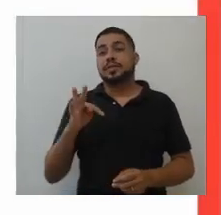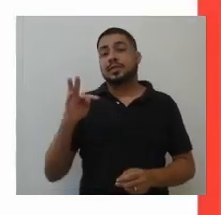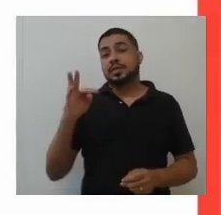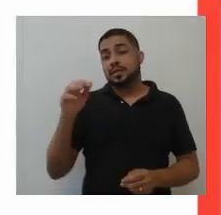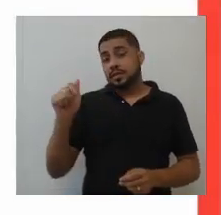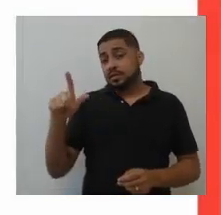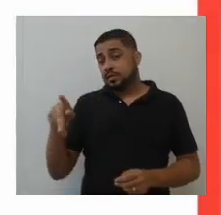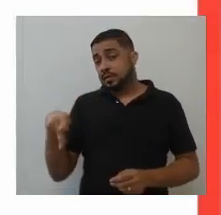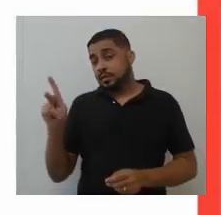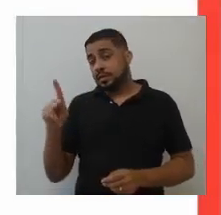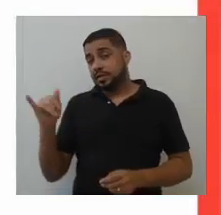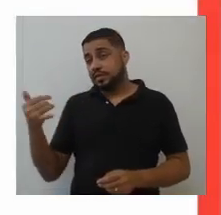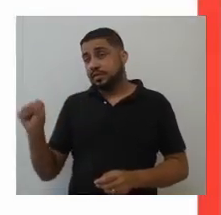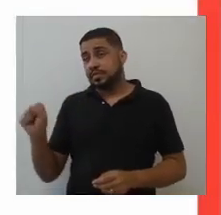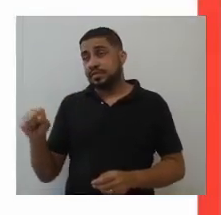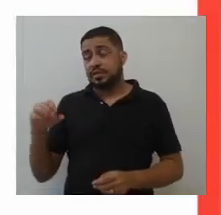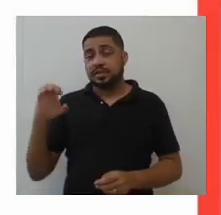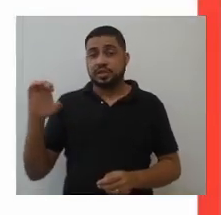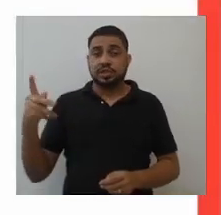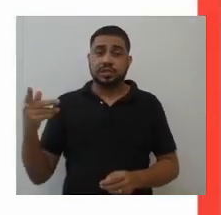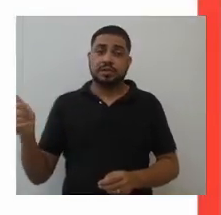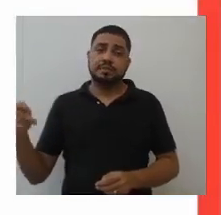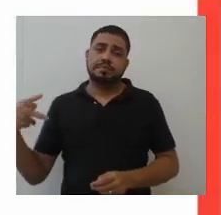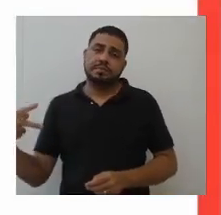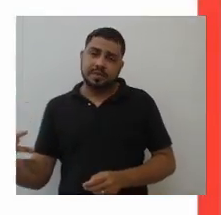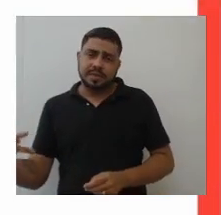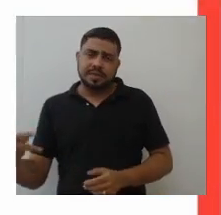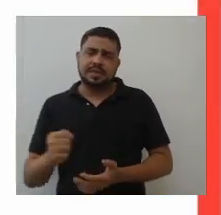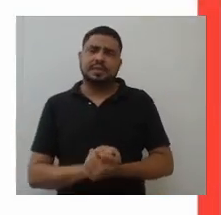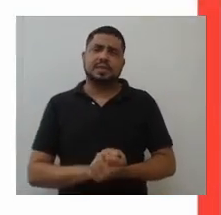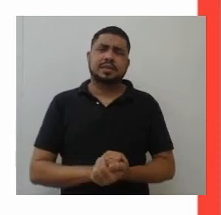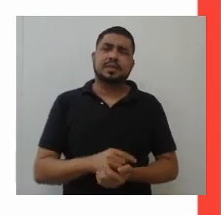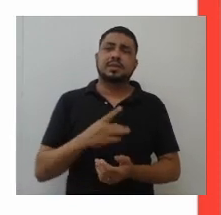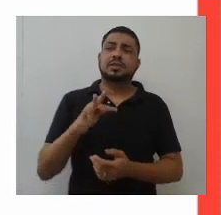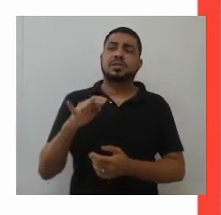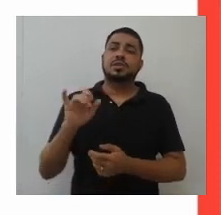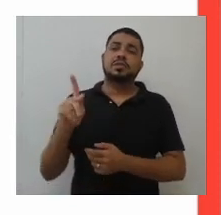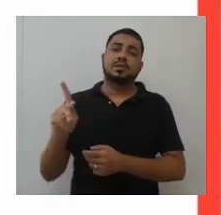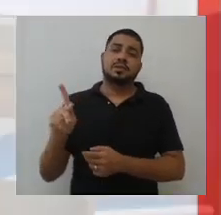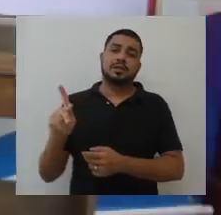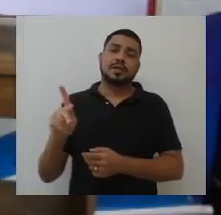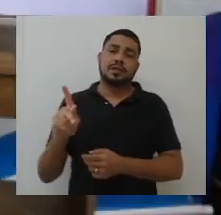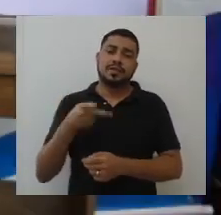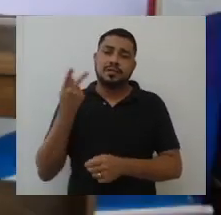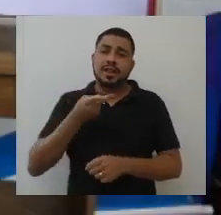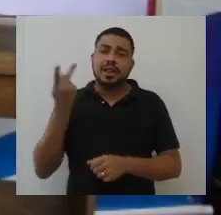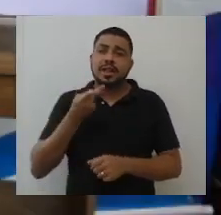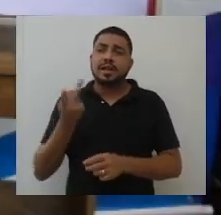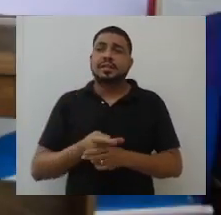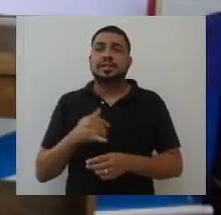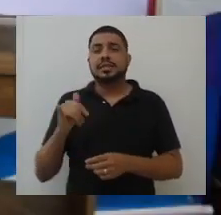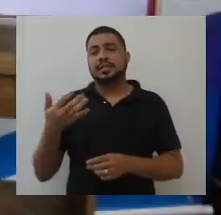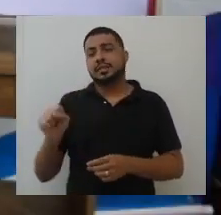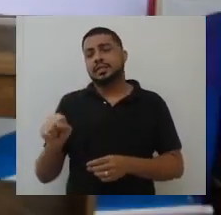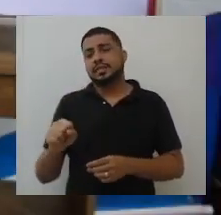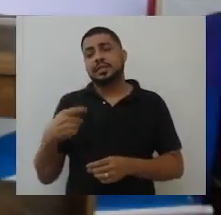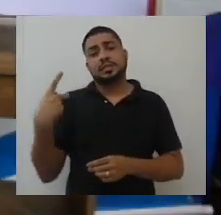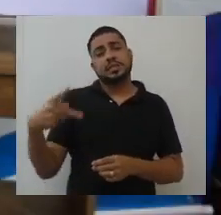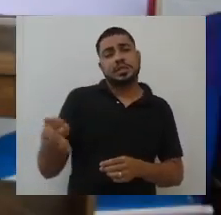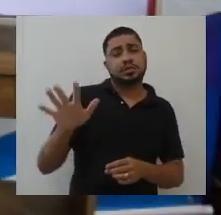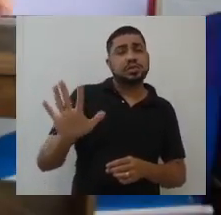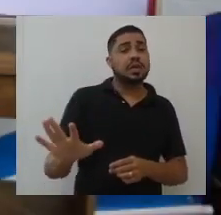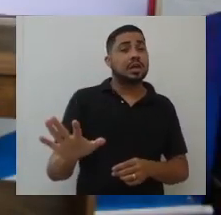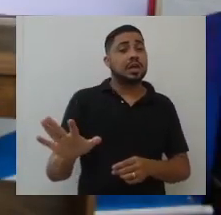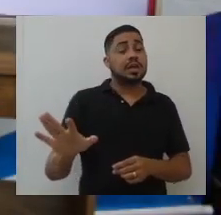cheap. Talk is cheap. Talk seria o verbo falar. Is é verbo to be. Ser ou estar. Então,